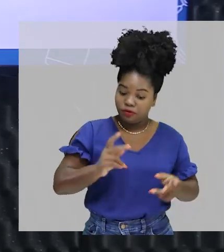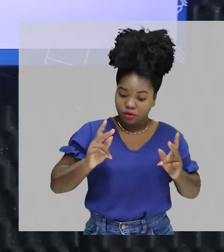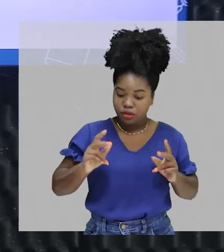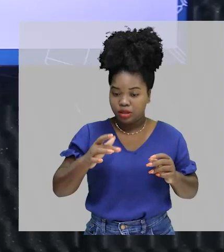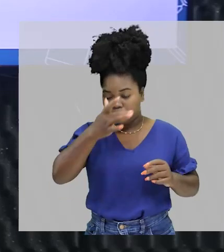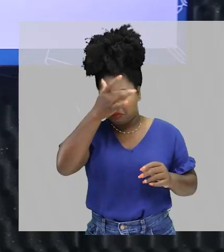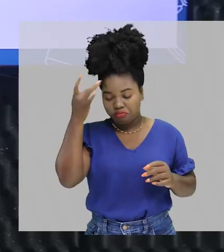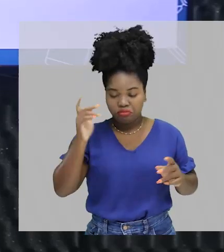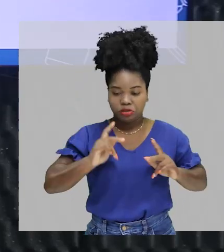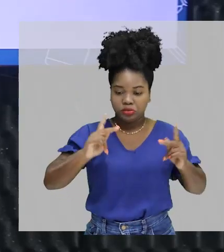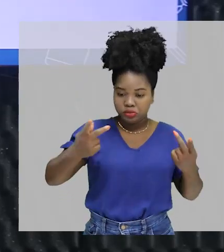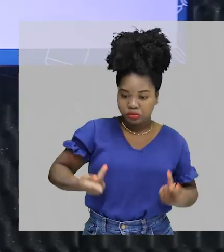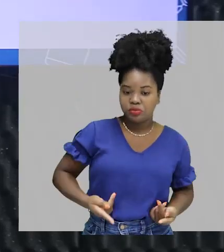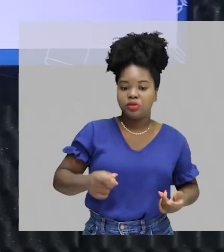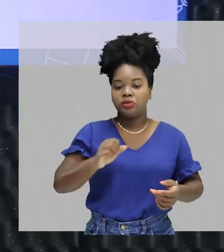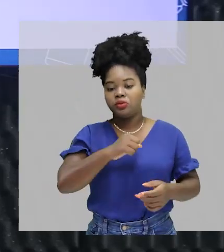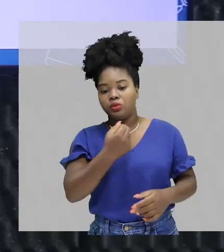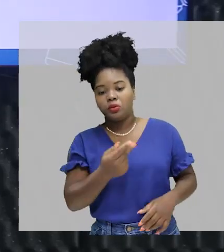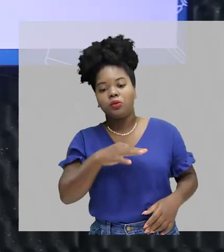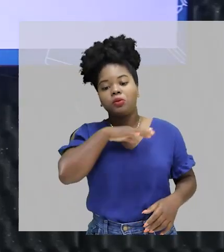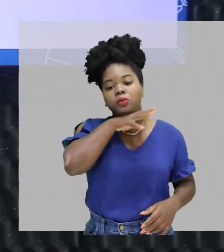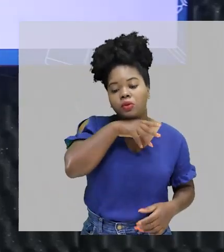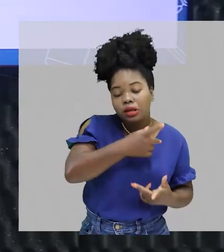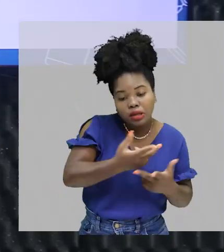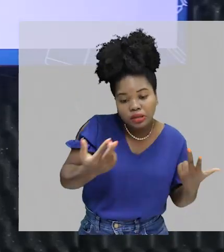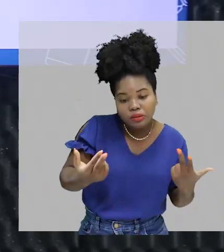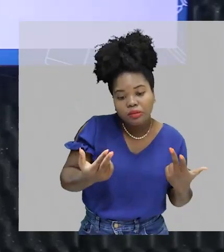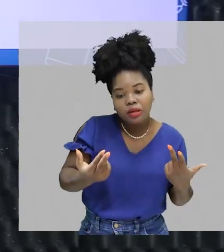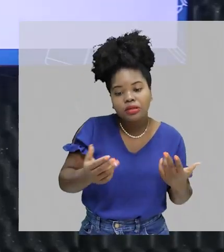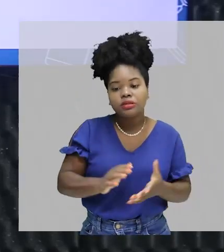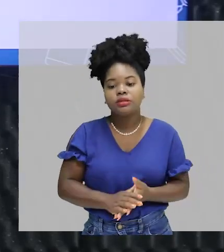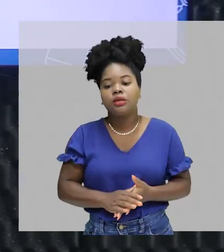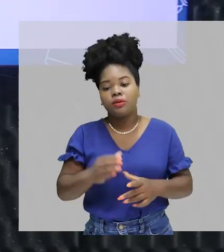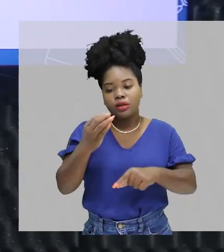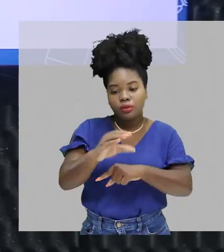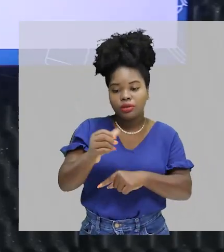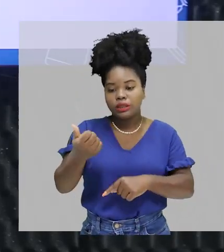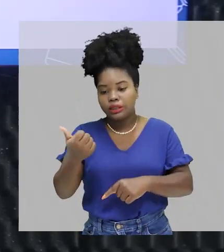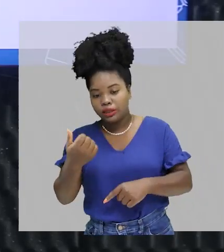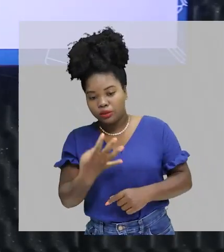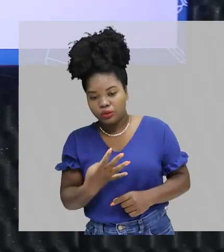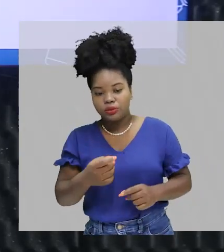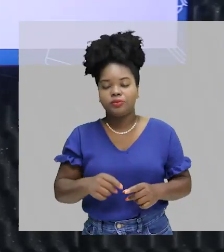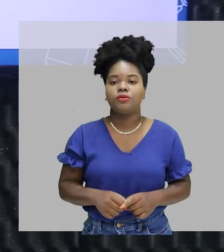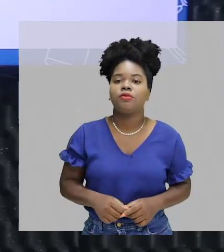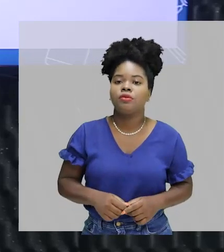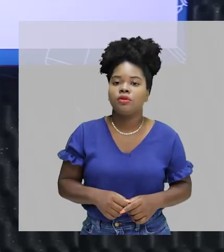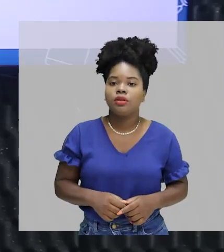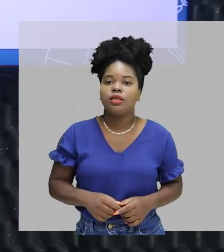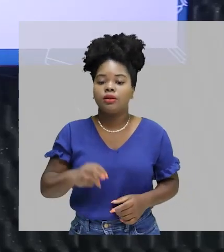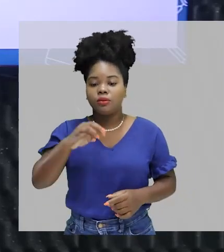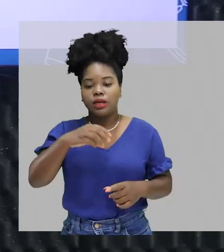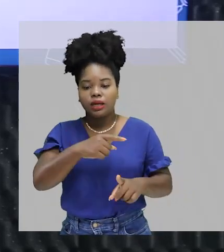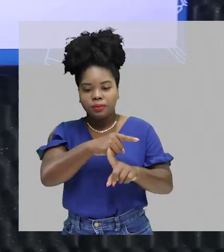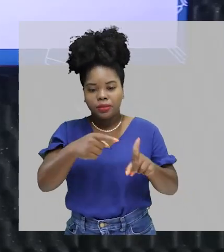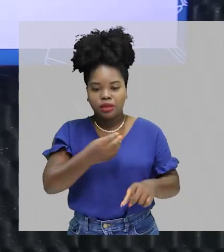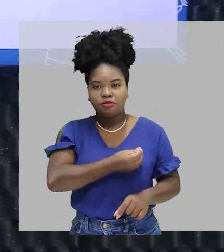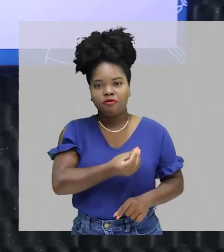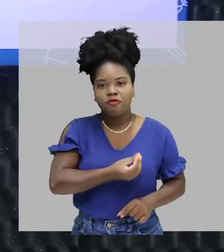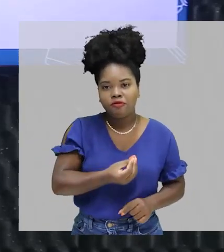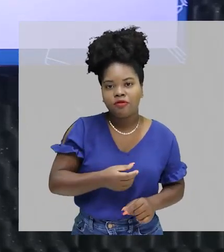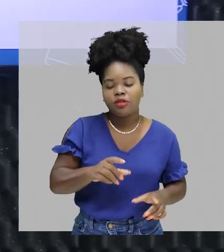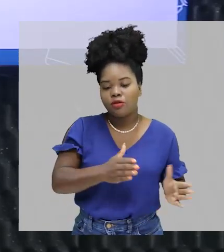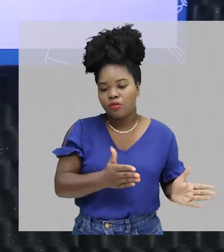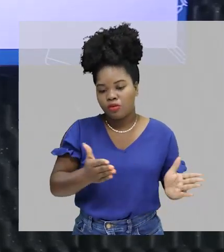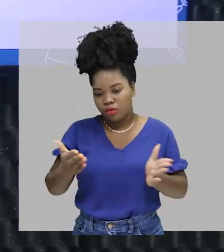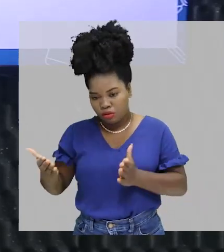nisso, a ideia de meia-vida, né, vai ser necessária. Turma, a meia-vida, também conhecida como período